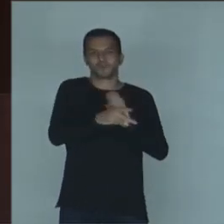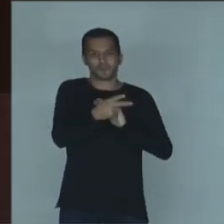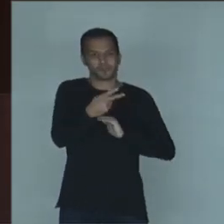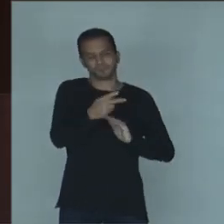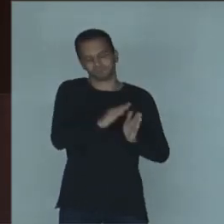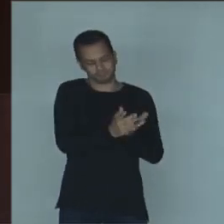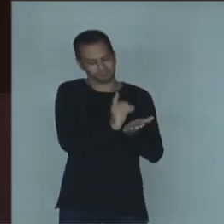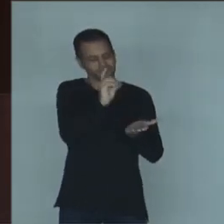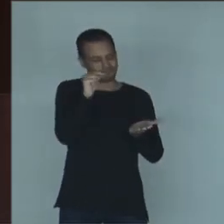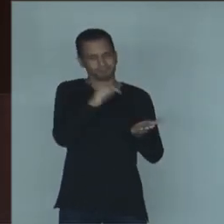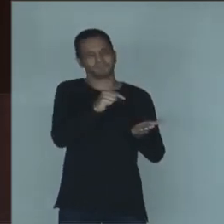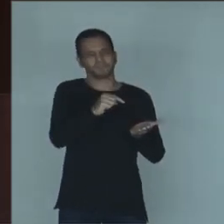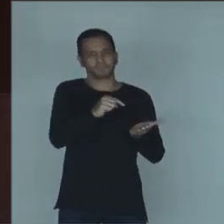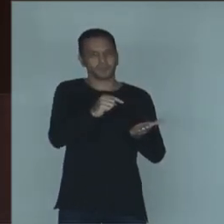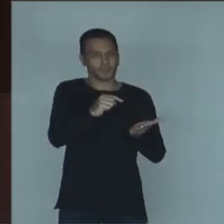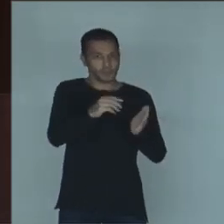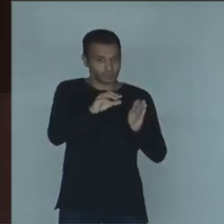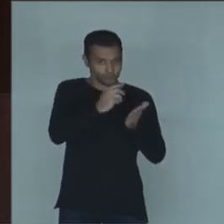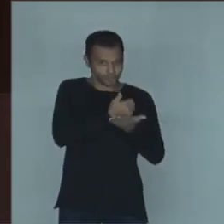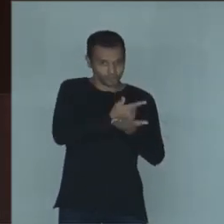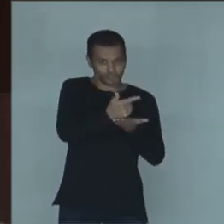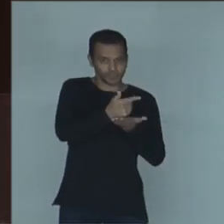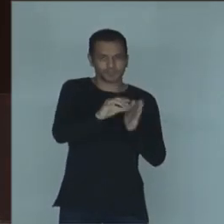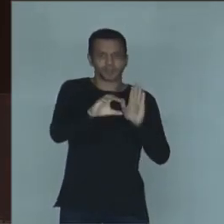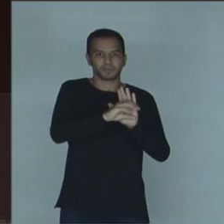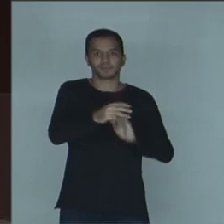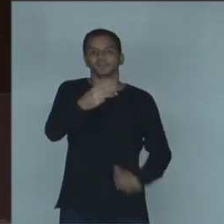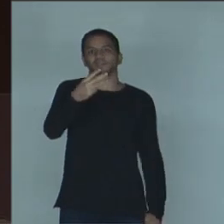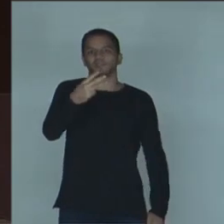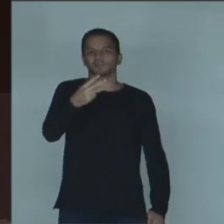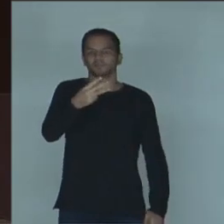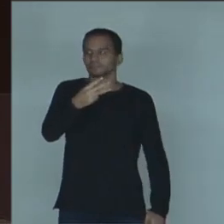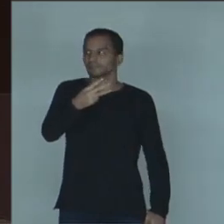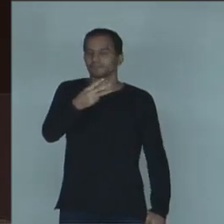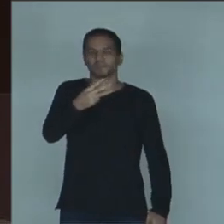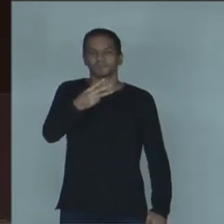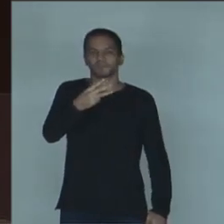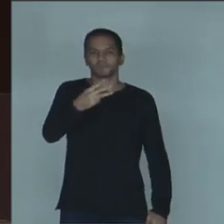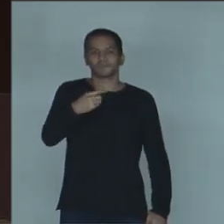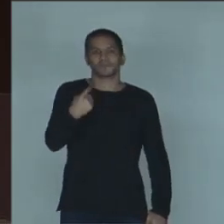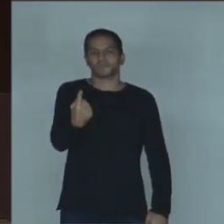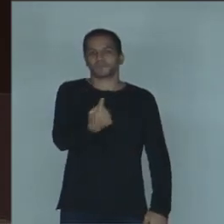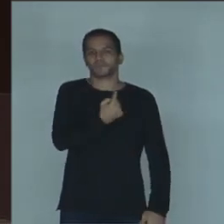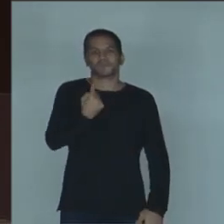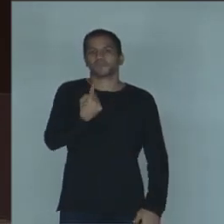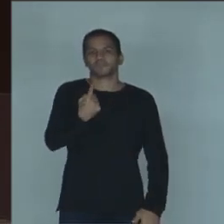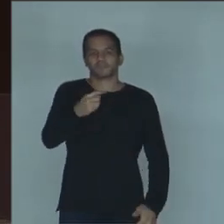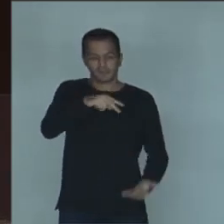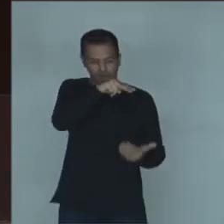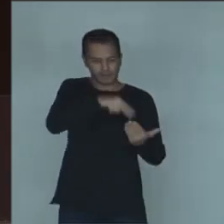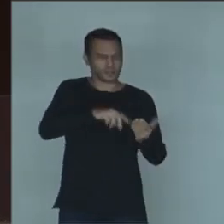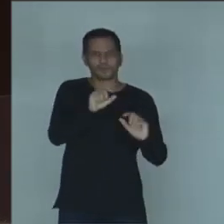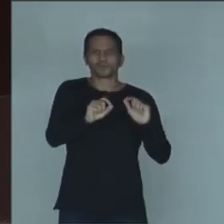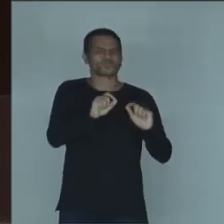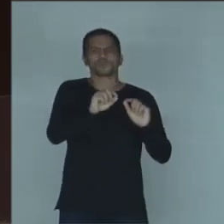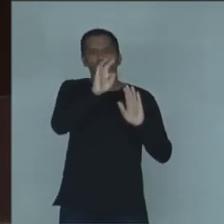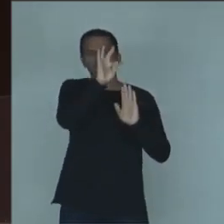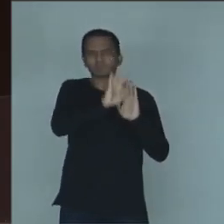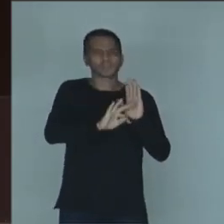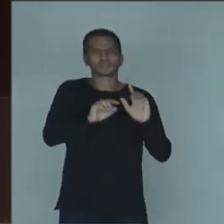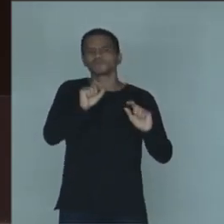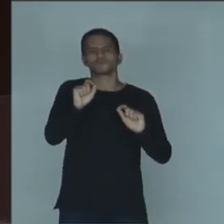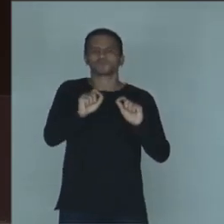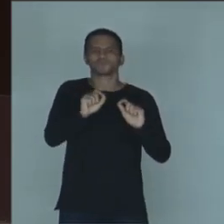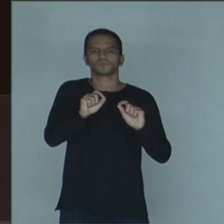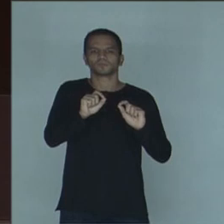Gênesis Capítulo 3 e nós vamos ler um texto que